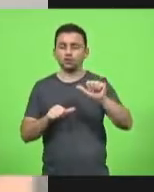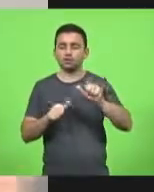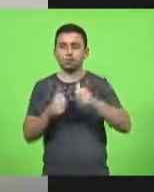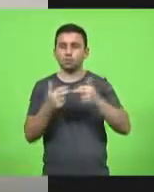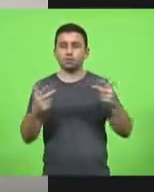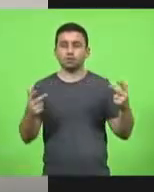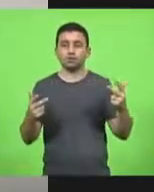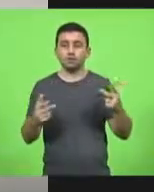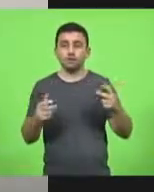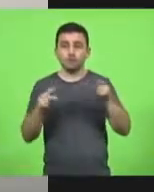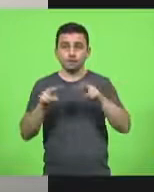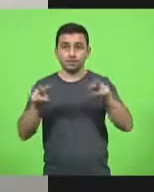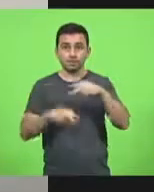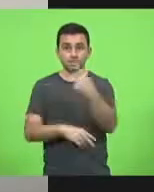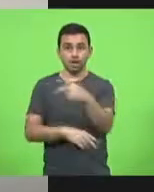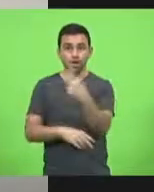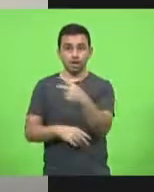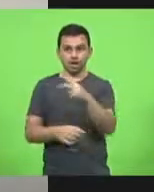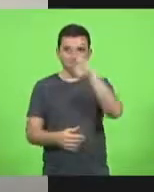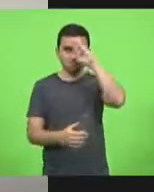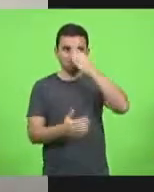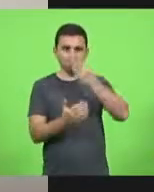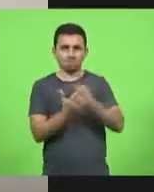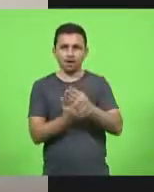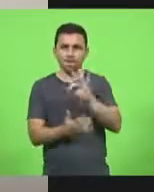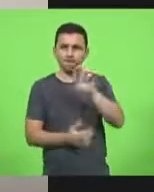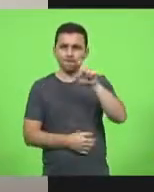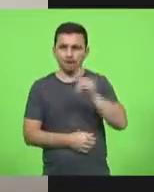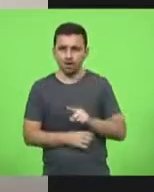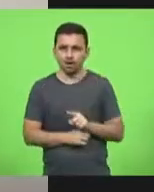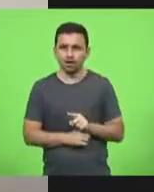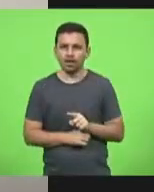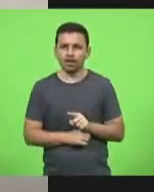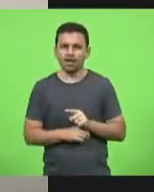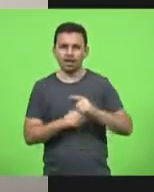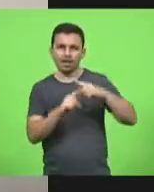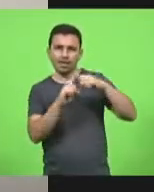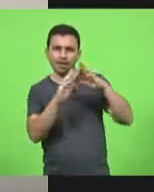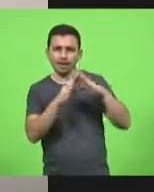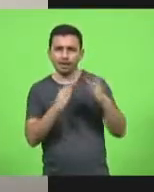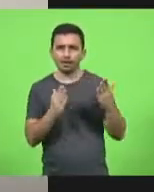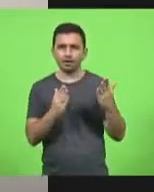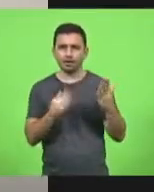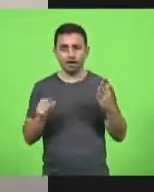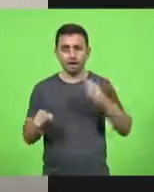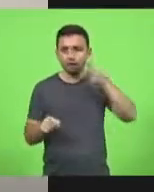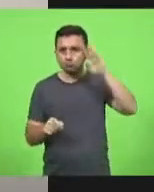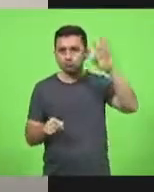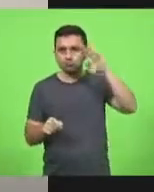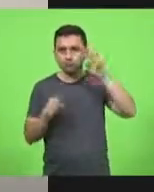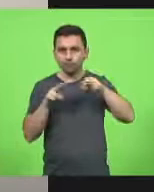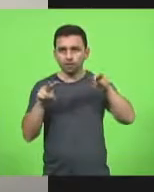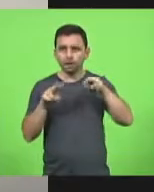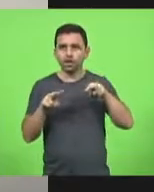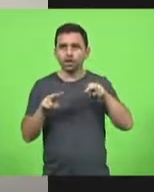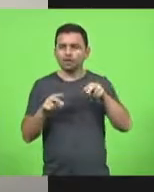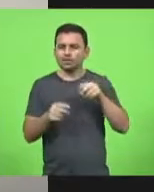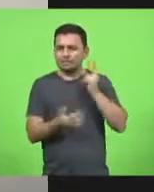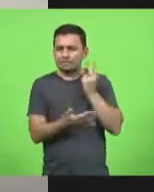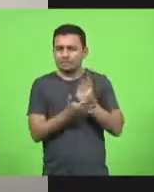Sua visão de fé e de igreja, sempre, em todos os